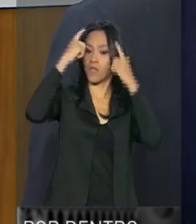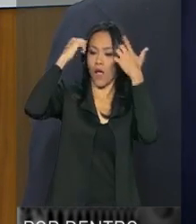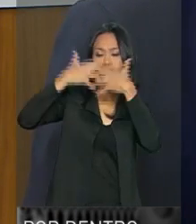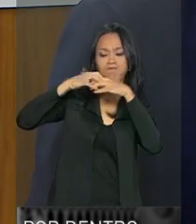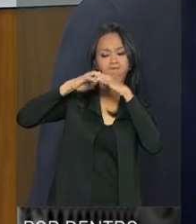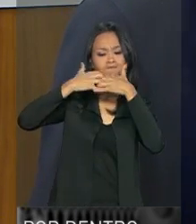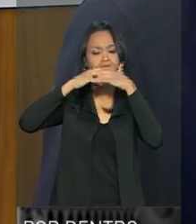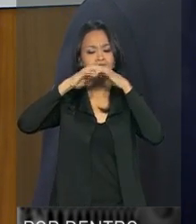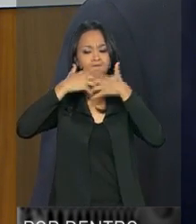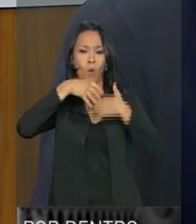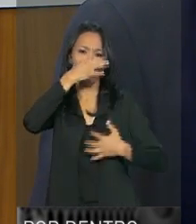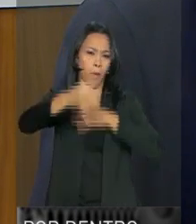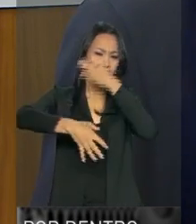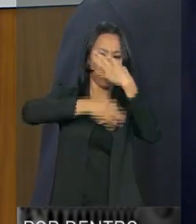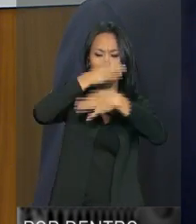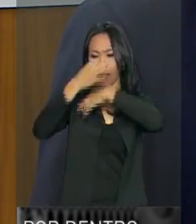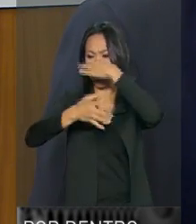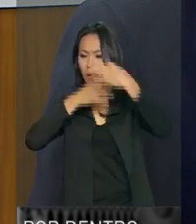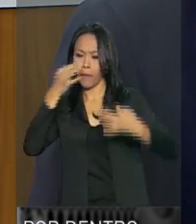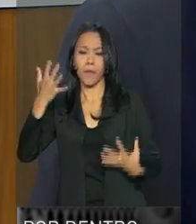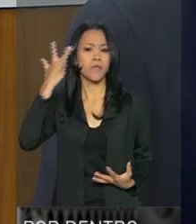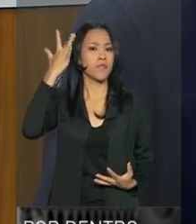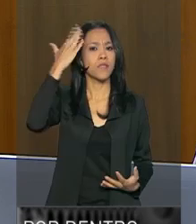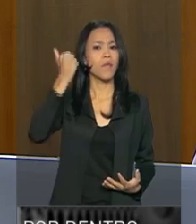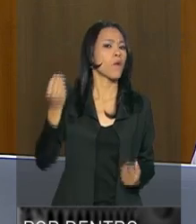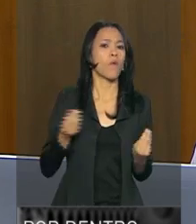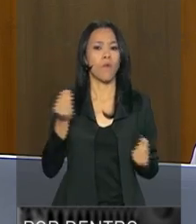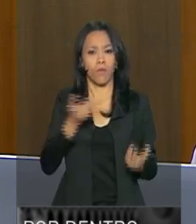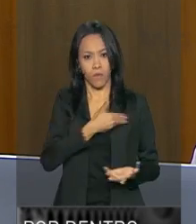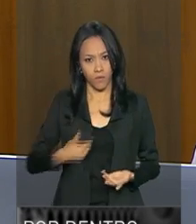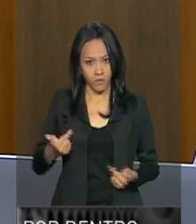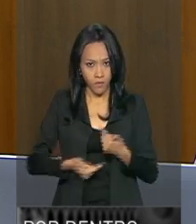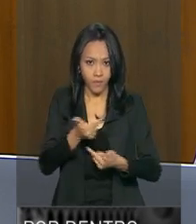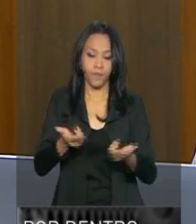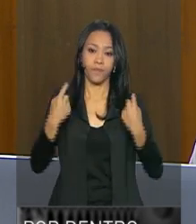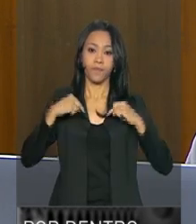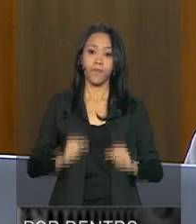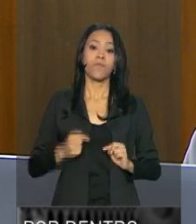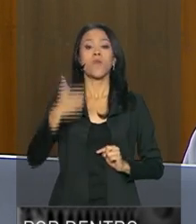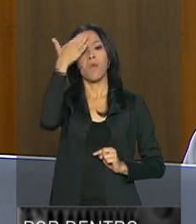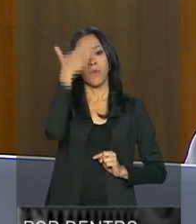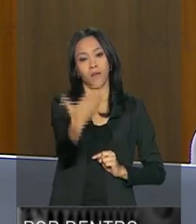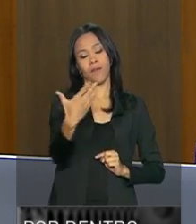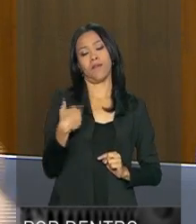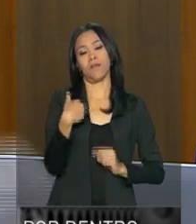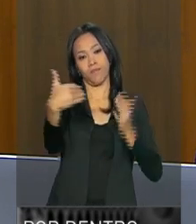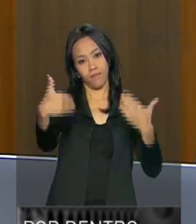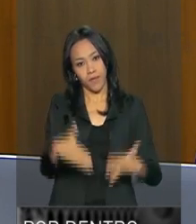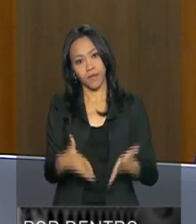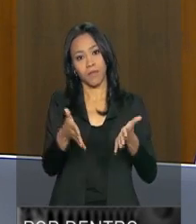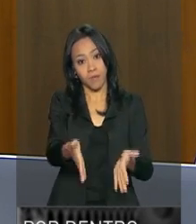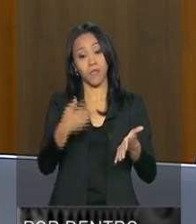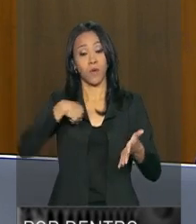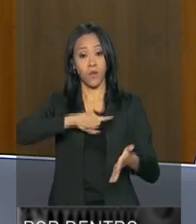abalizado da anã na qualidade do governo obrigada daniela lemos pela sua participação e nós estamos